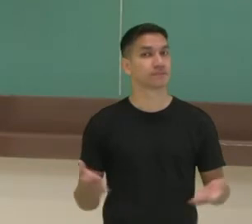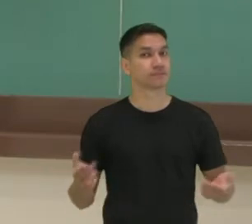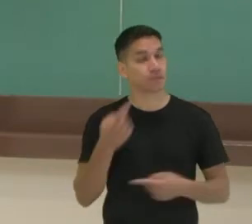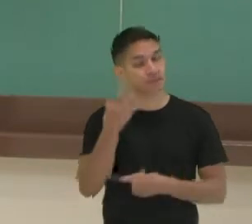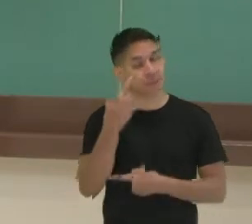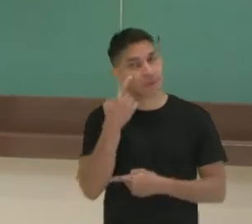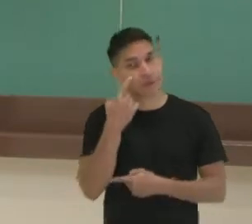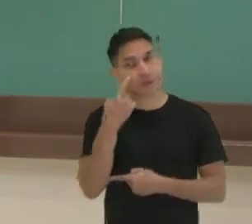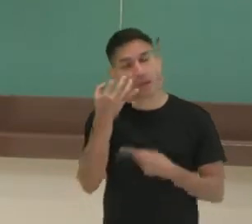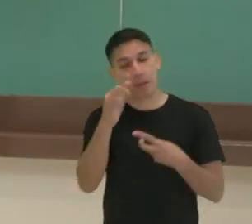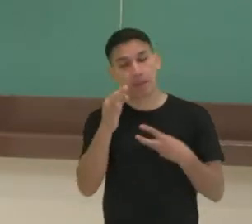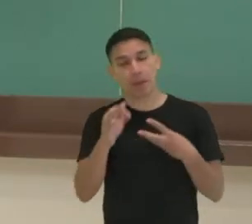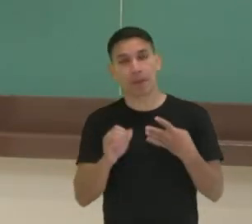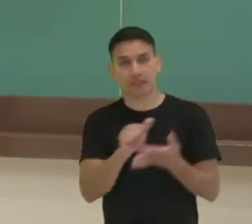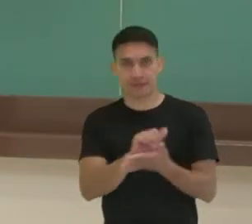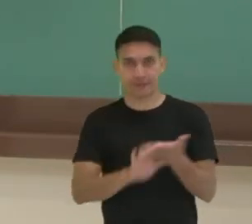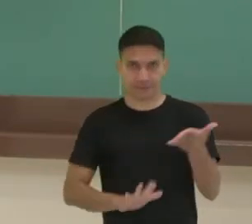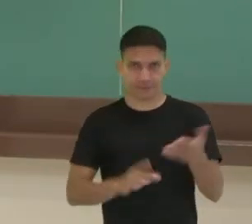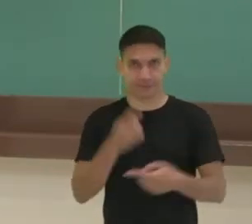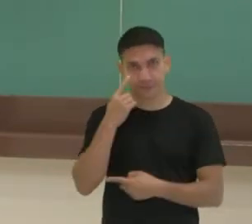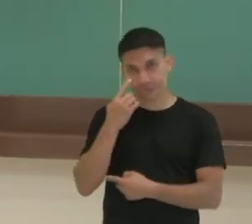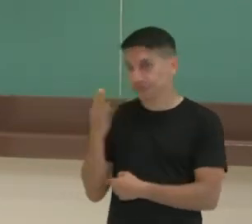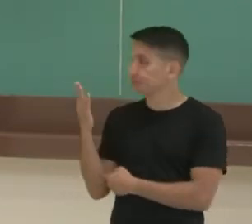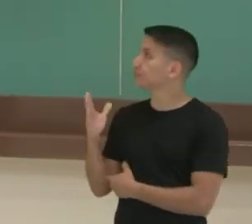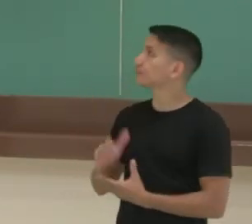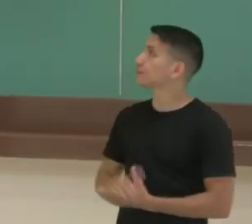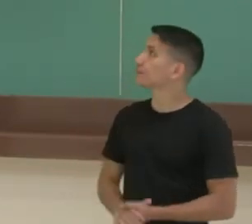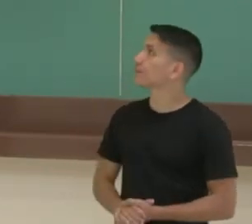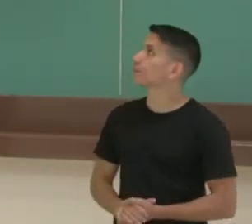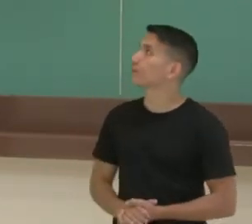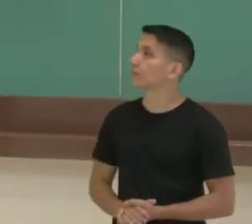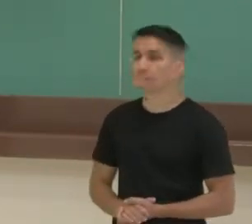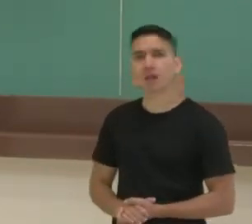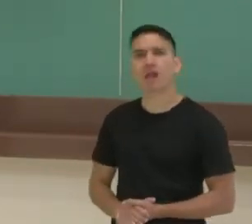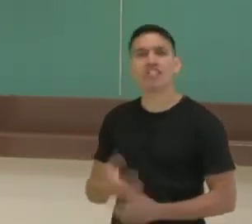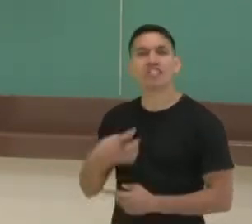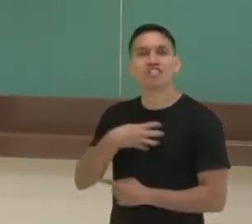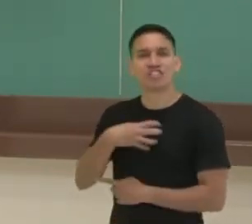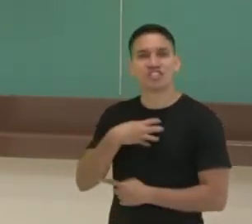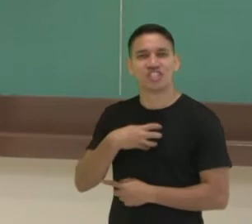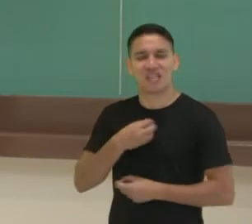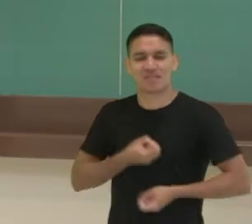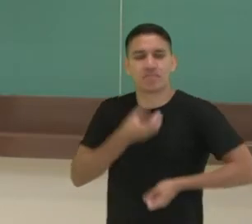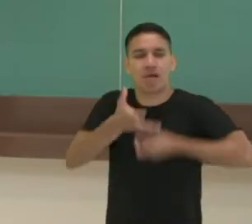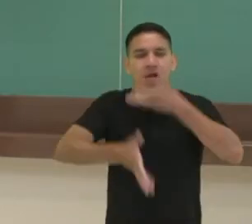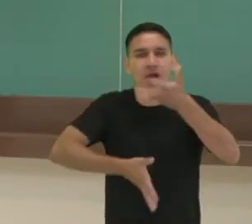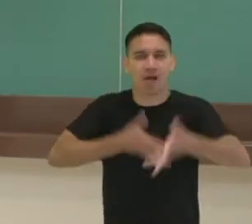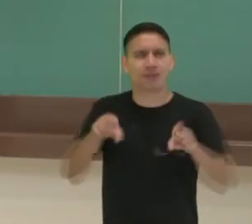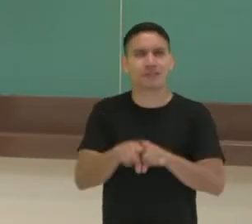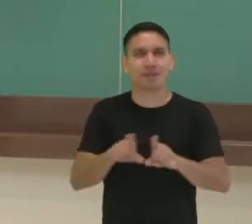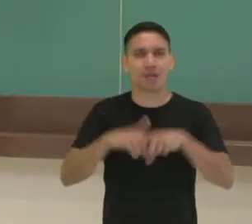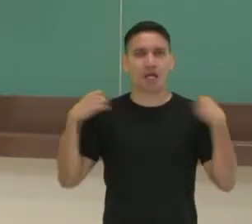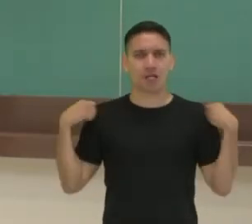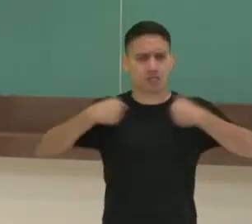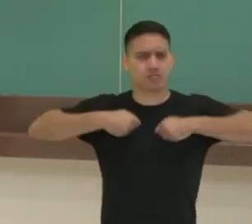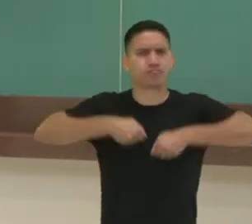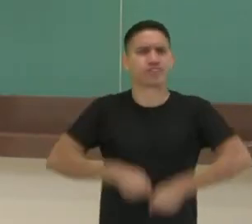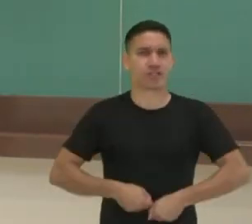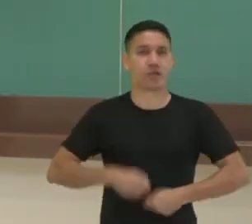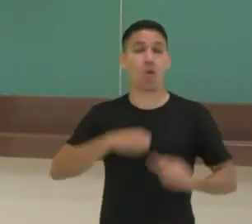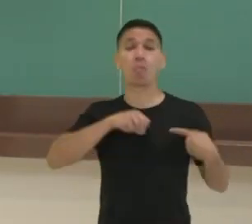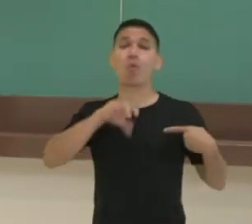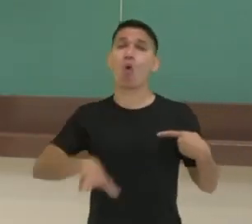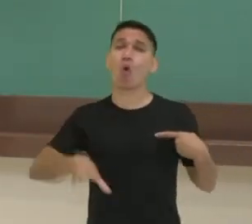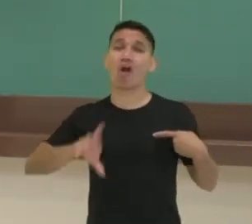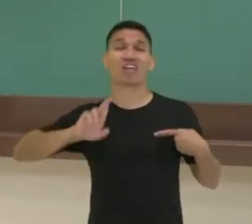Vamos para a correção da nossa atividade? O modo de falar e de vestir dos portugueses era muito diferente